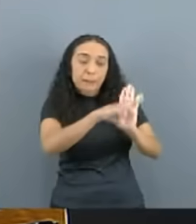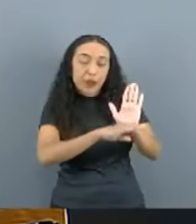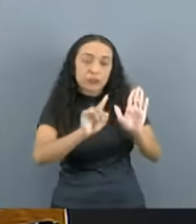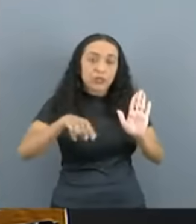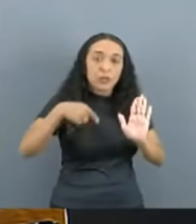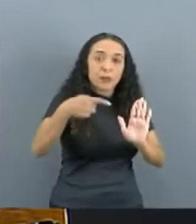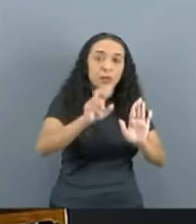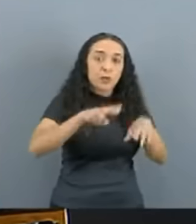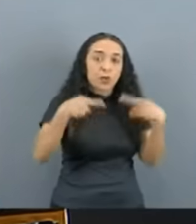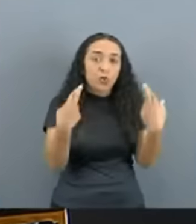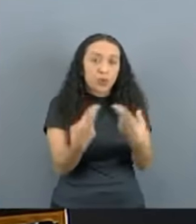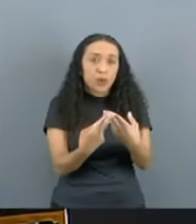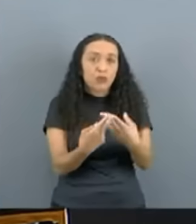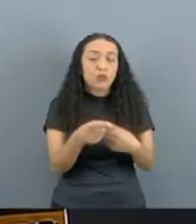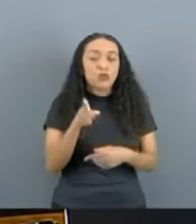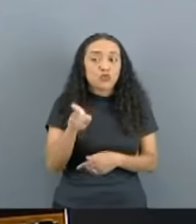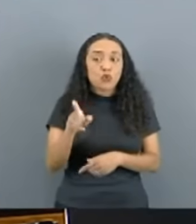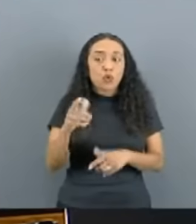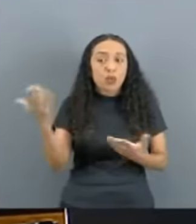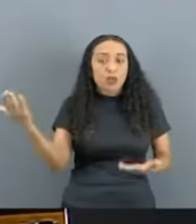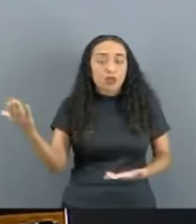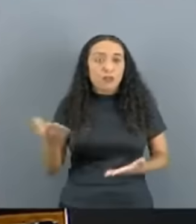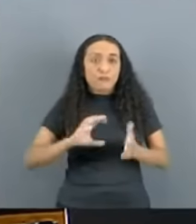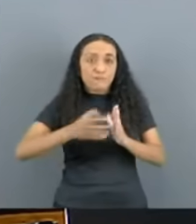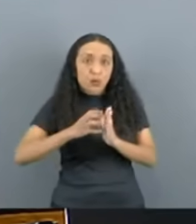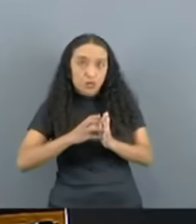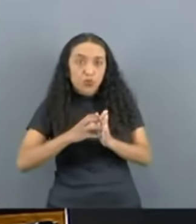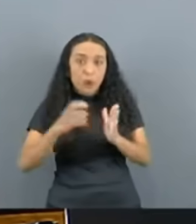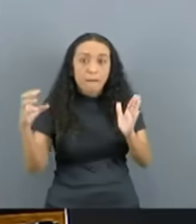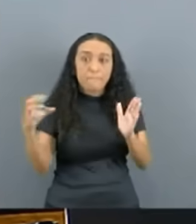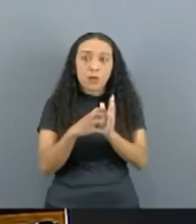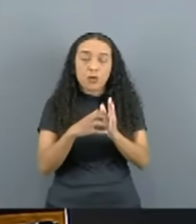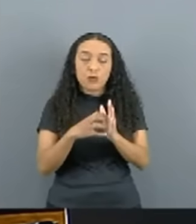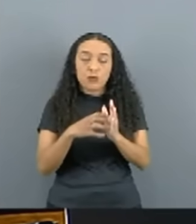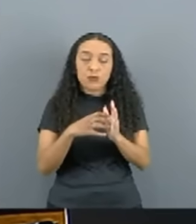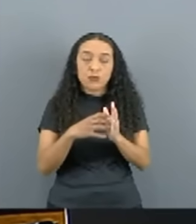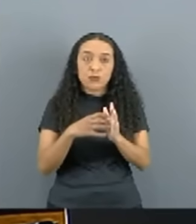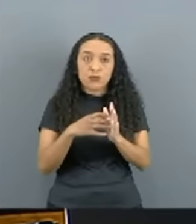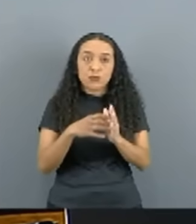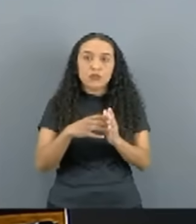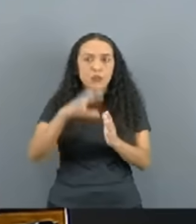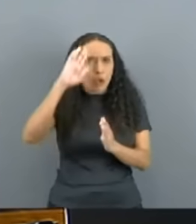que é funcionário público de confiança,